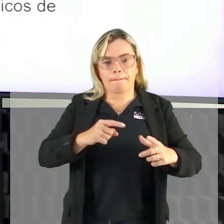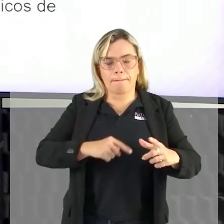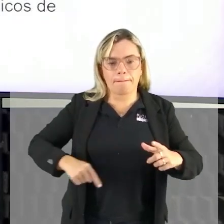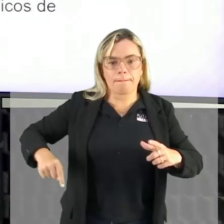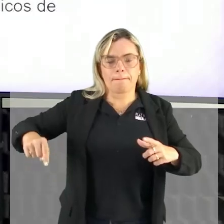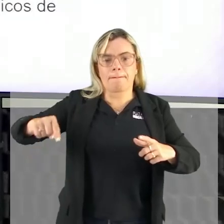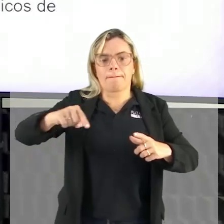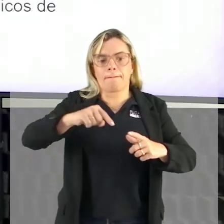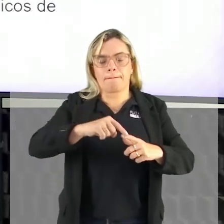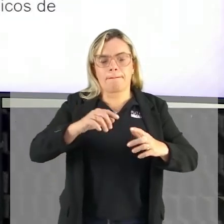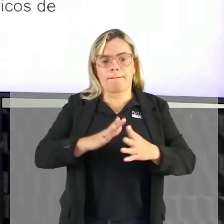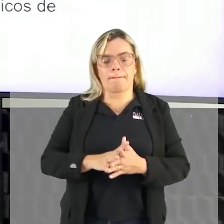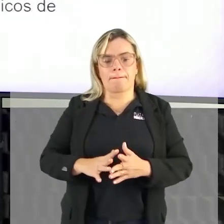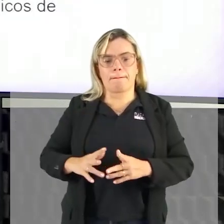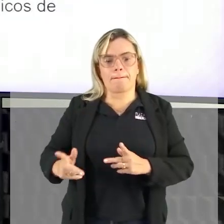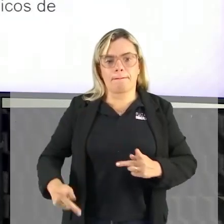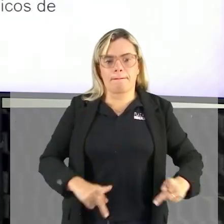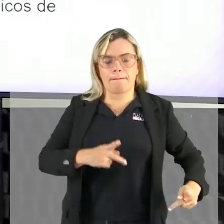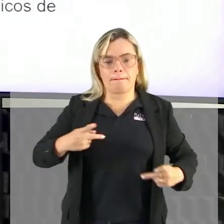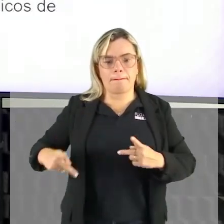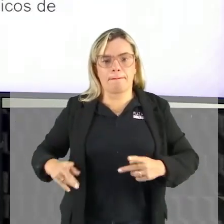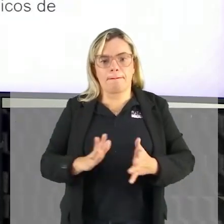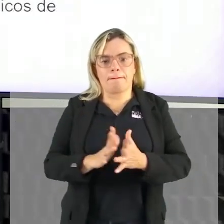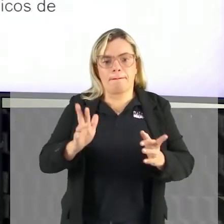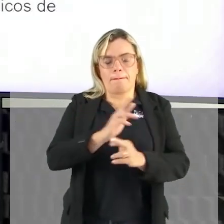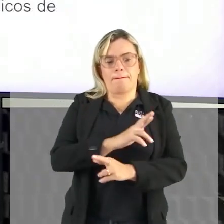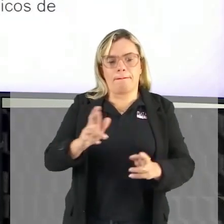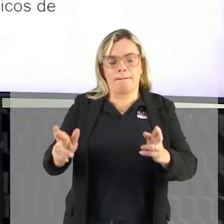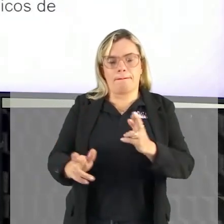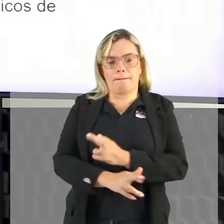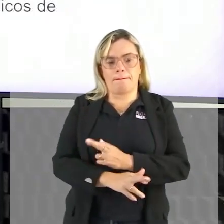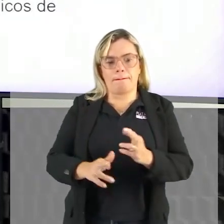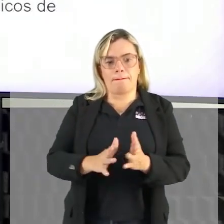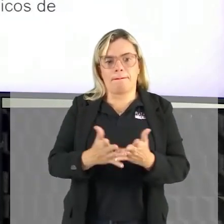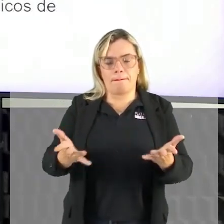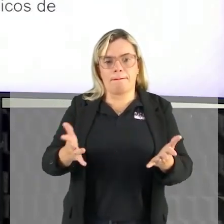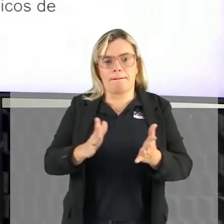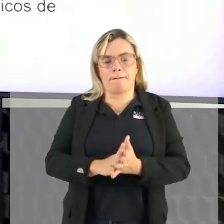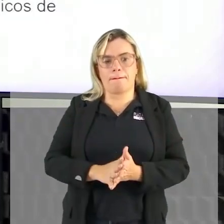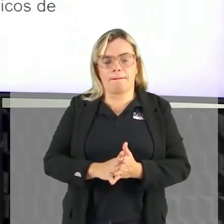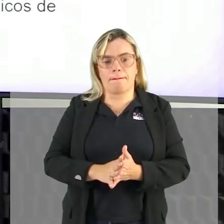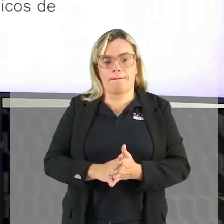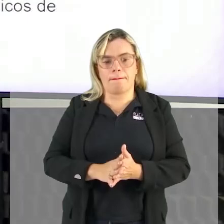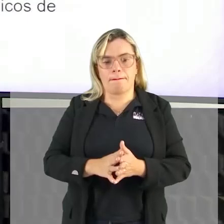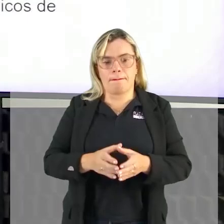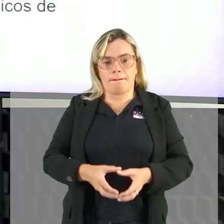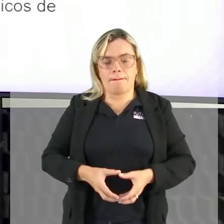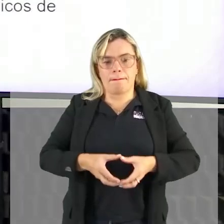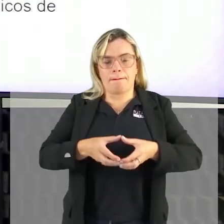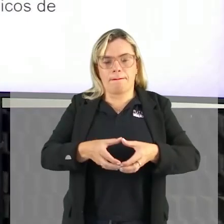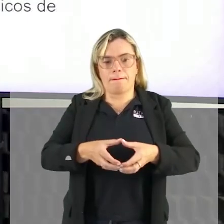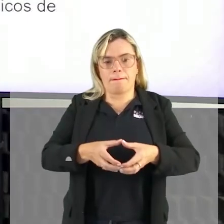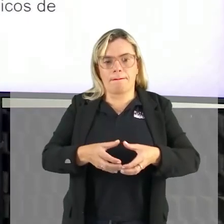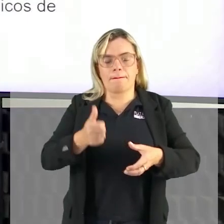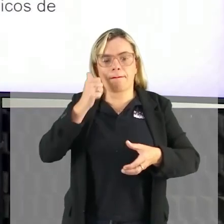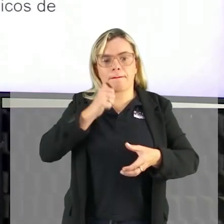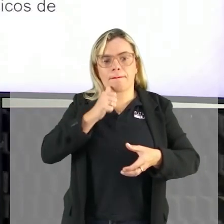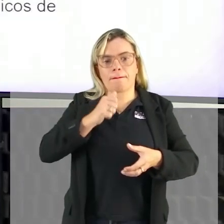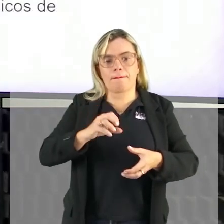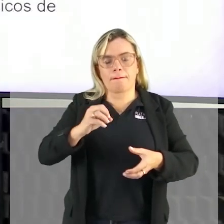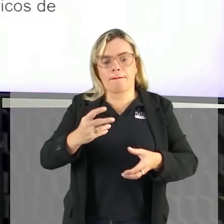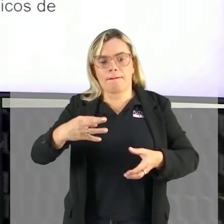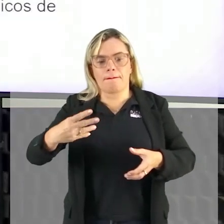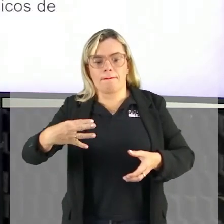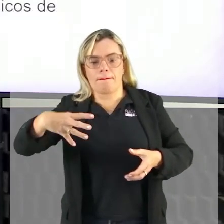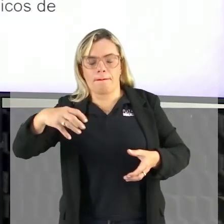ciclo, né, hormonal relacionado à produção dos gametas femininos, né, a produção do ovócito